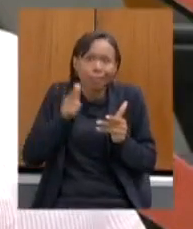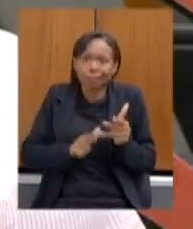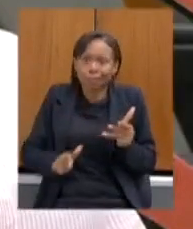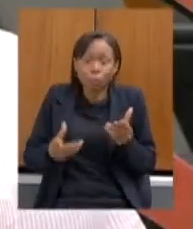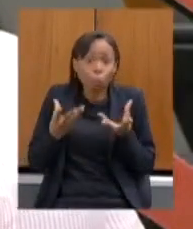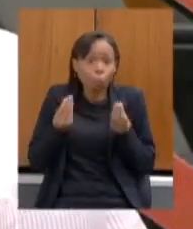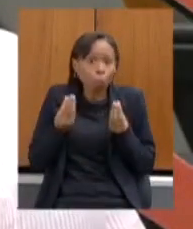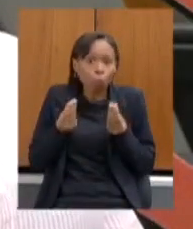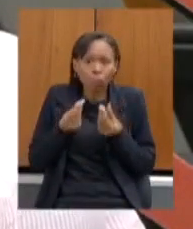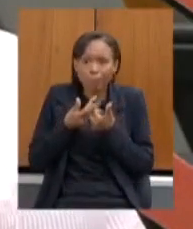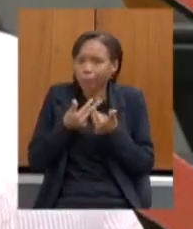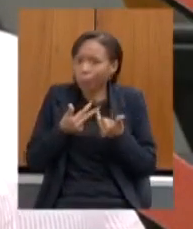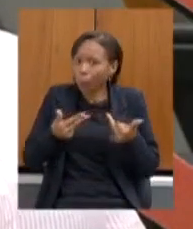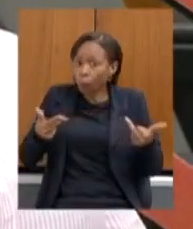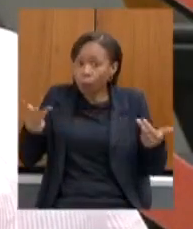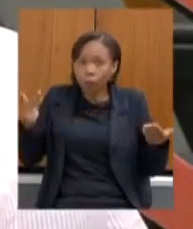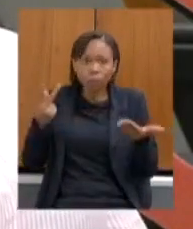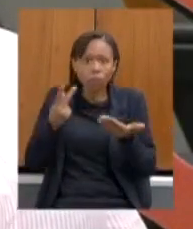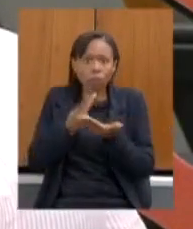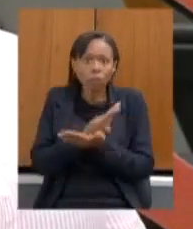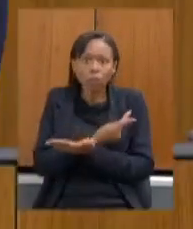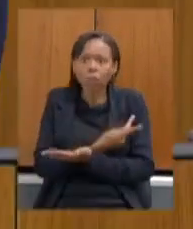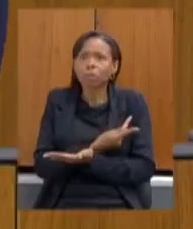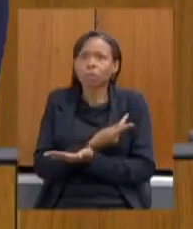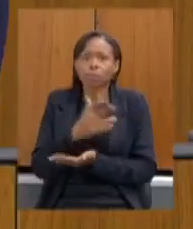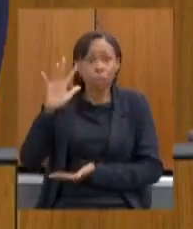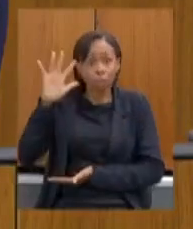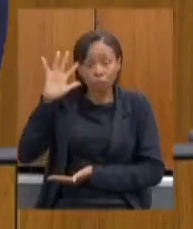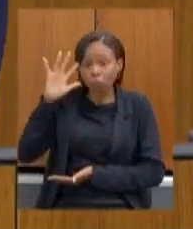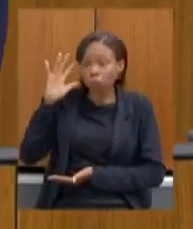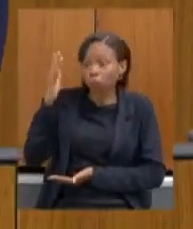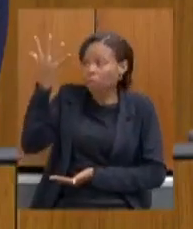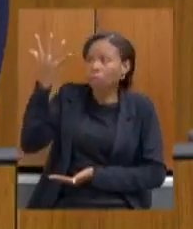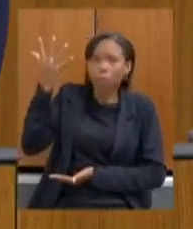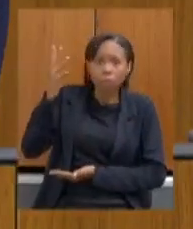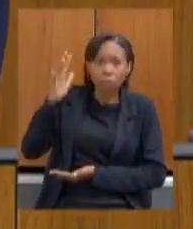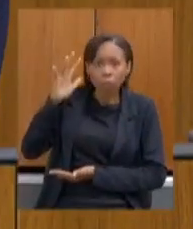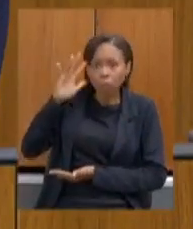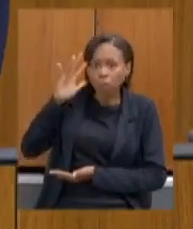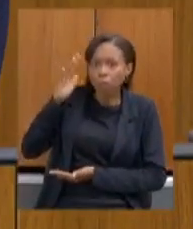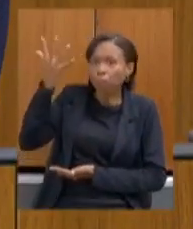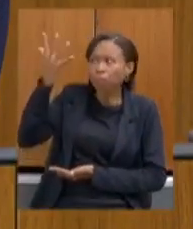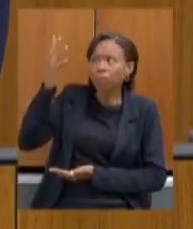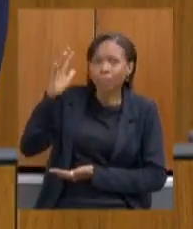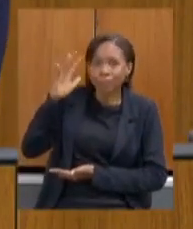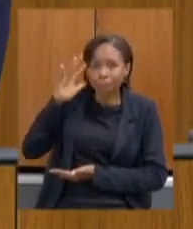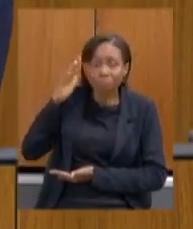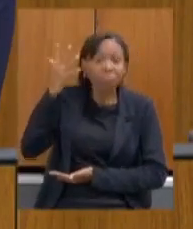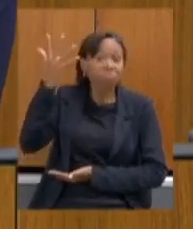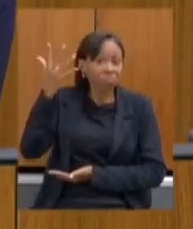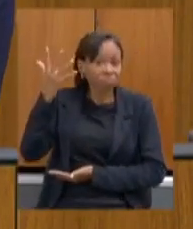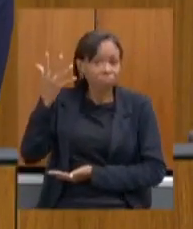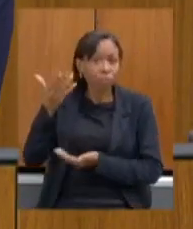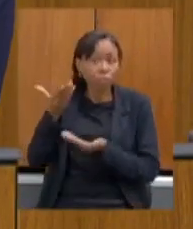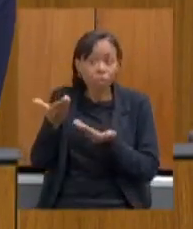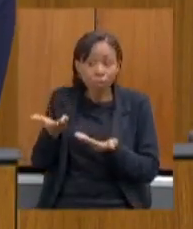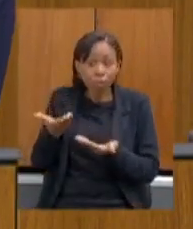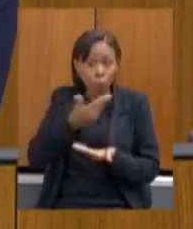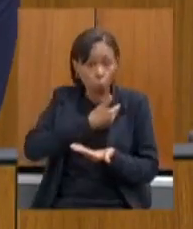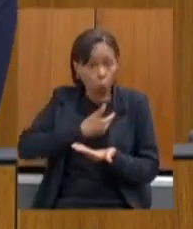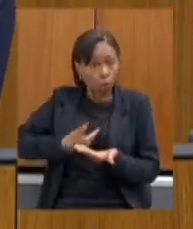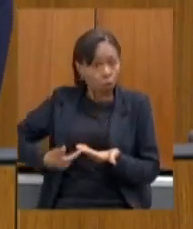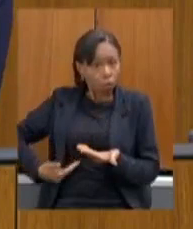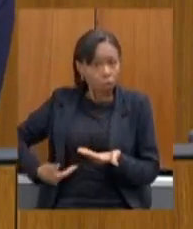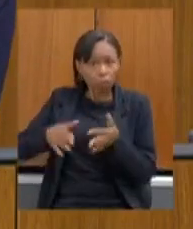acontecendo, é muito resultado acontecendo, é do Itarraú. Vemos um governo de humildade, assim, de baixo em cima,